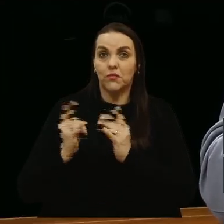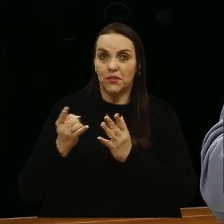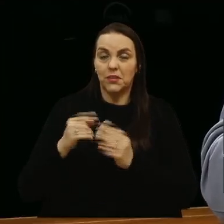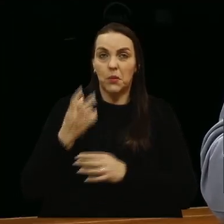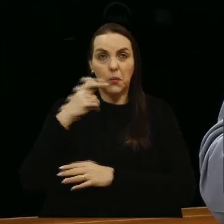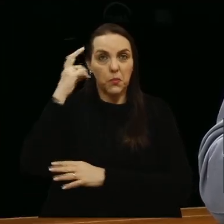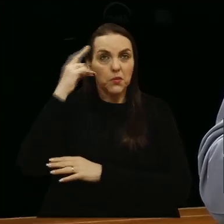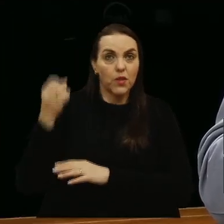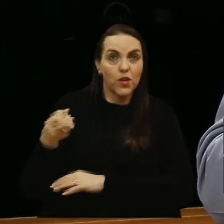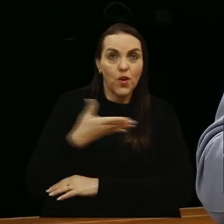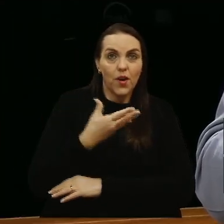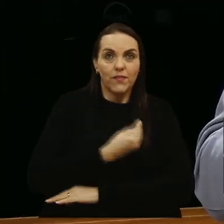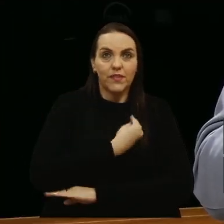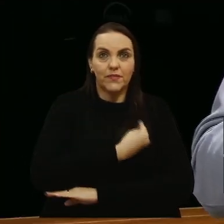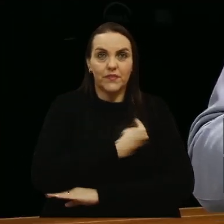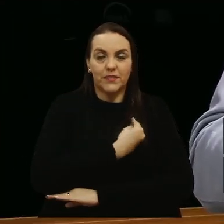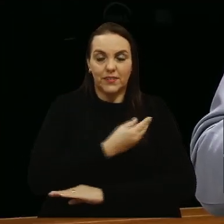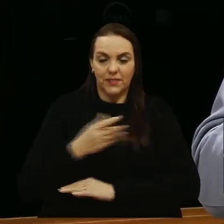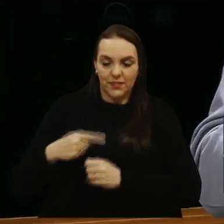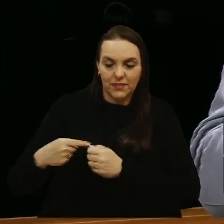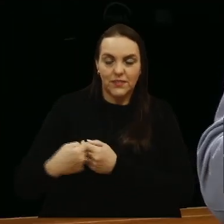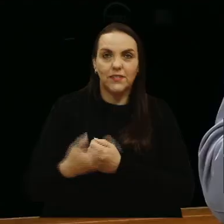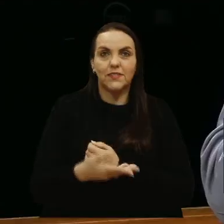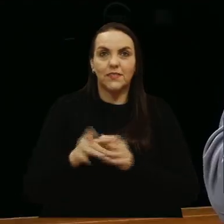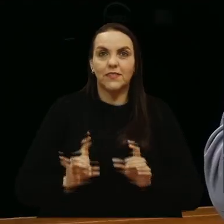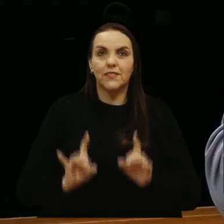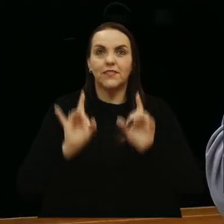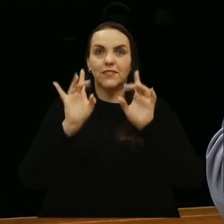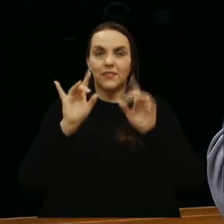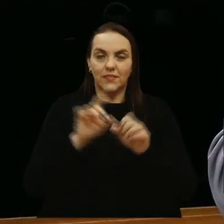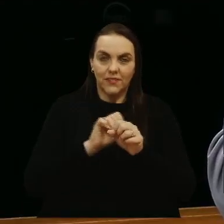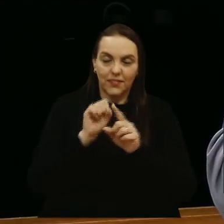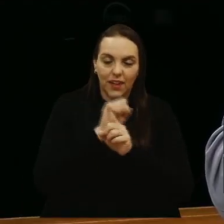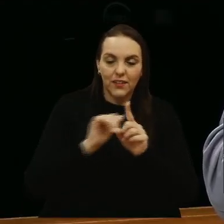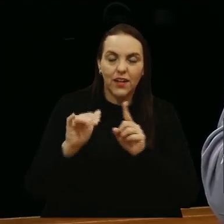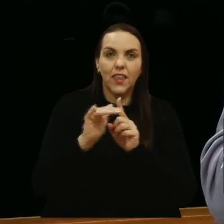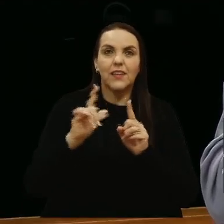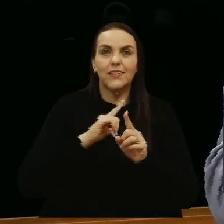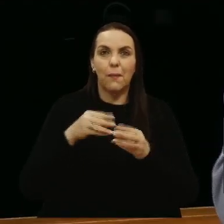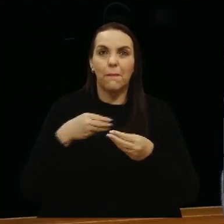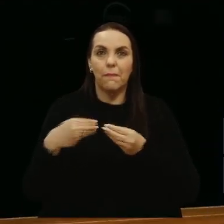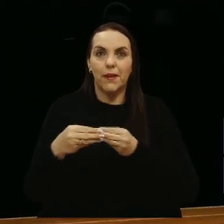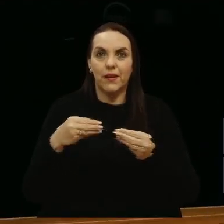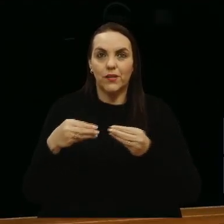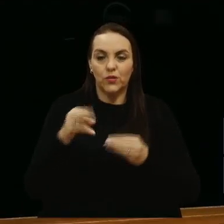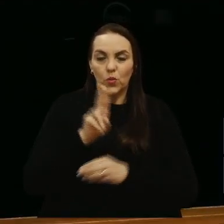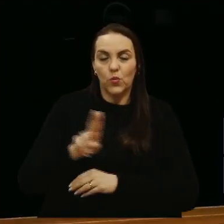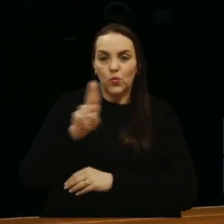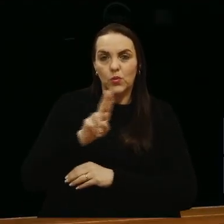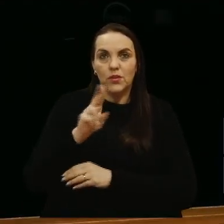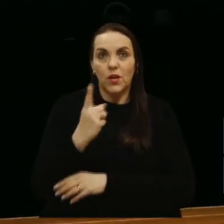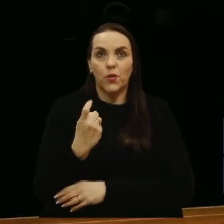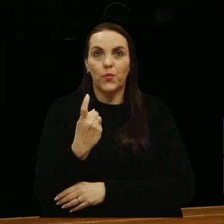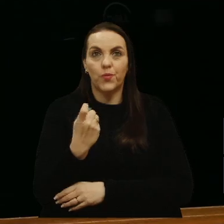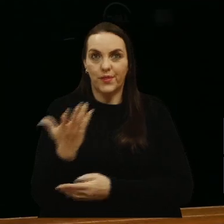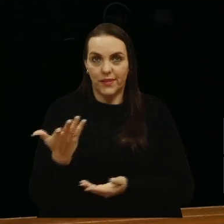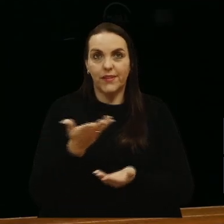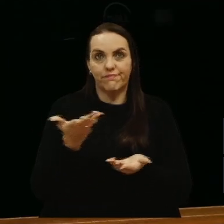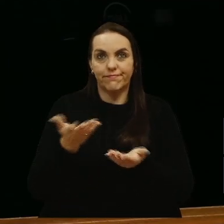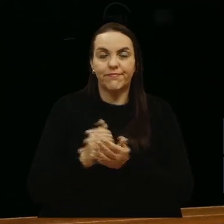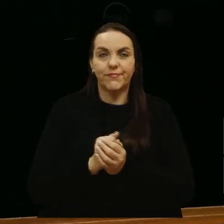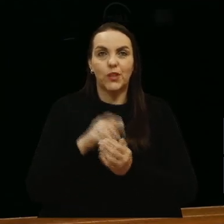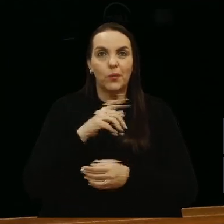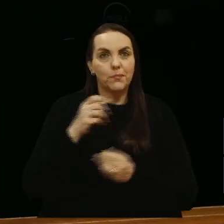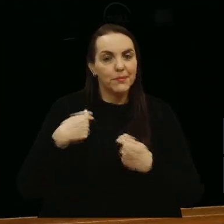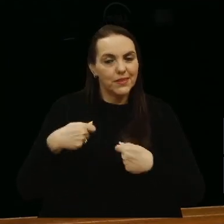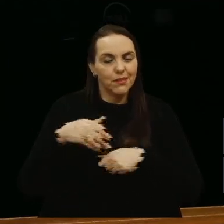nossa cidade, em especial em uma sociedade que tem, com o plástico de utilização única, quase uma base da sua Constituição. Então, nós precisamos